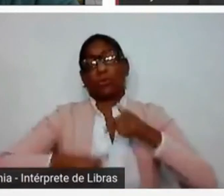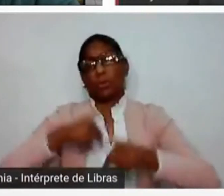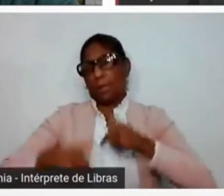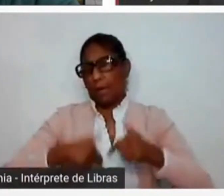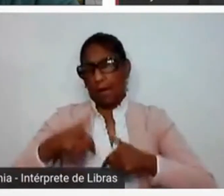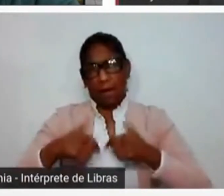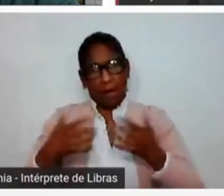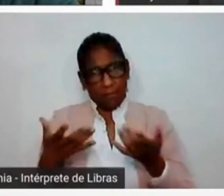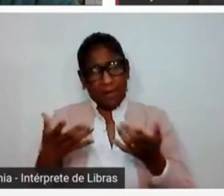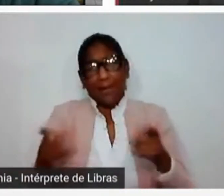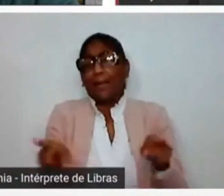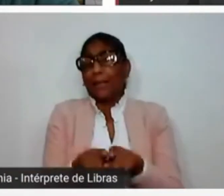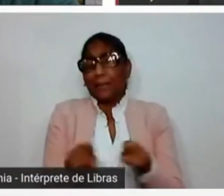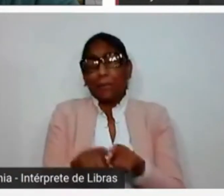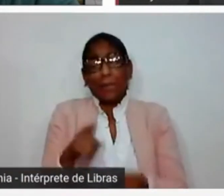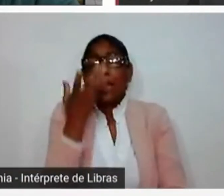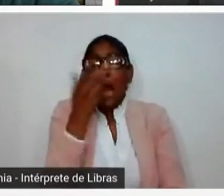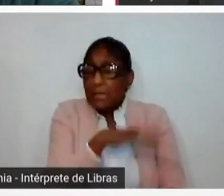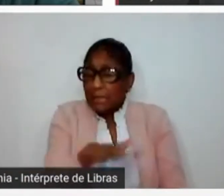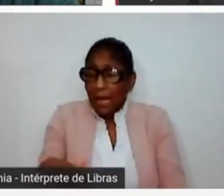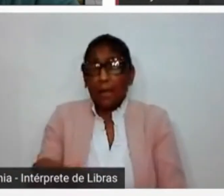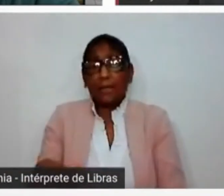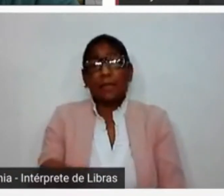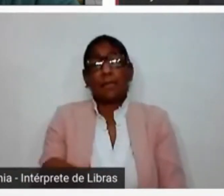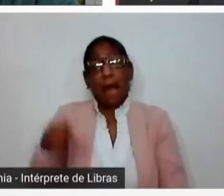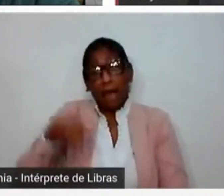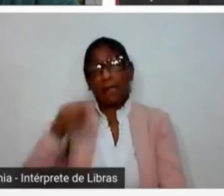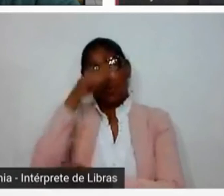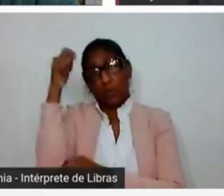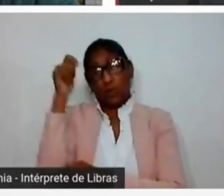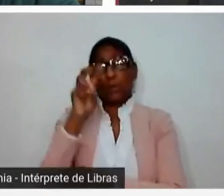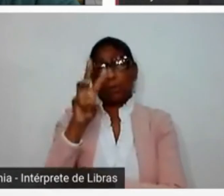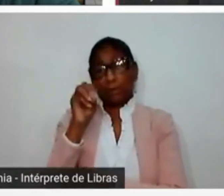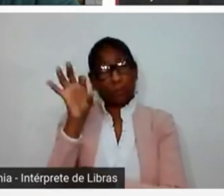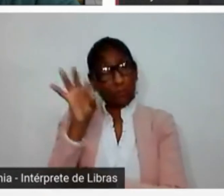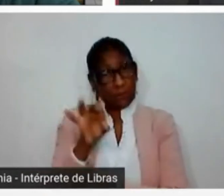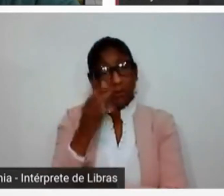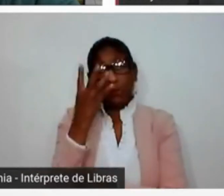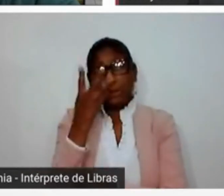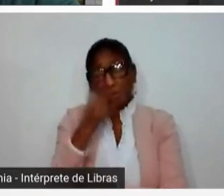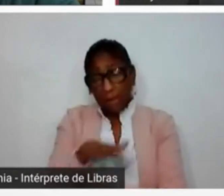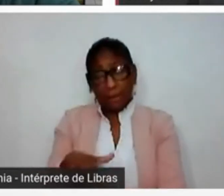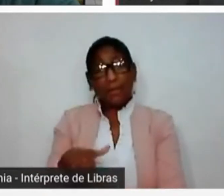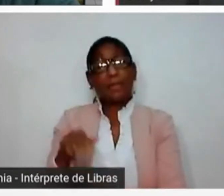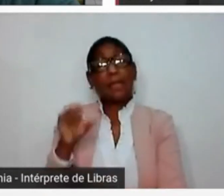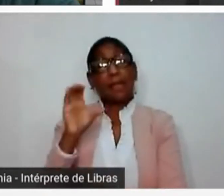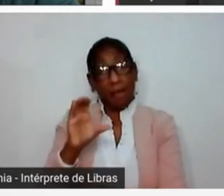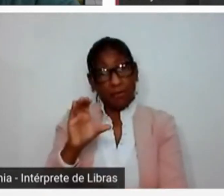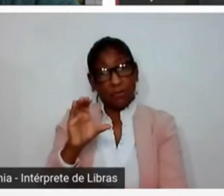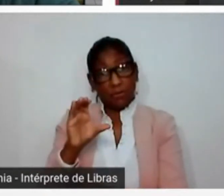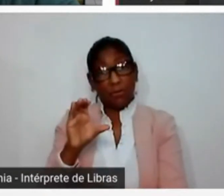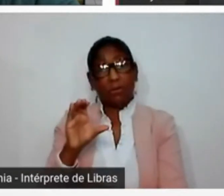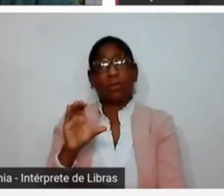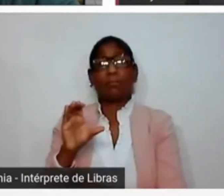de se permitir também que as crianças, no caso do Rio Grande do Sul, 30% das crianças em creche, elas têm a